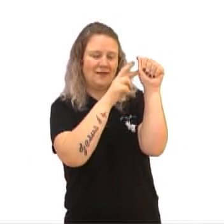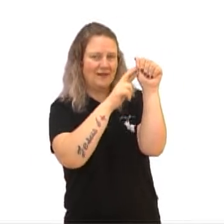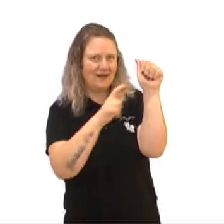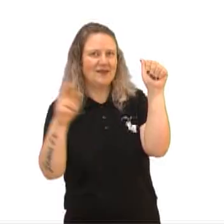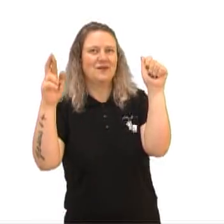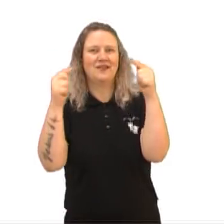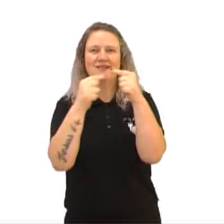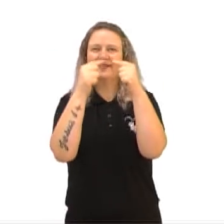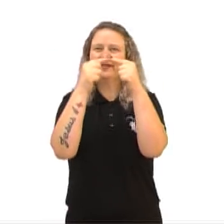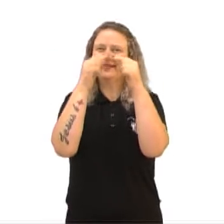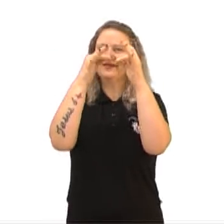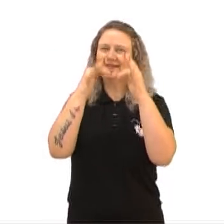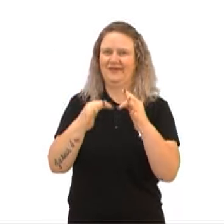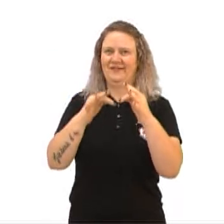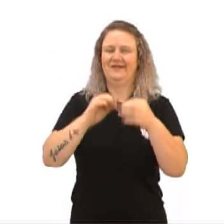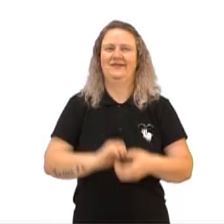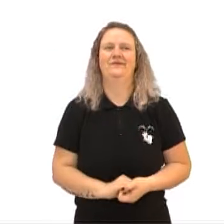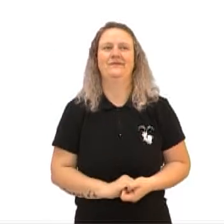A.